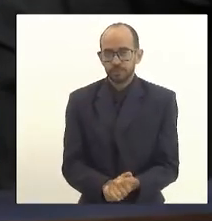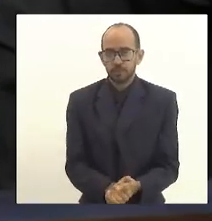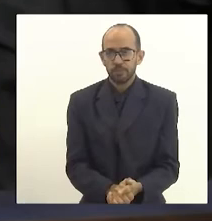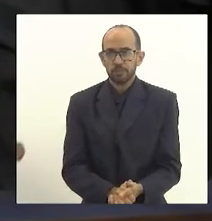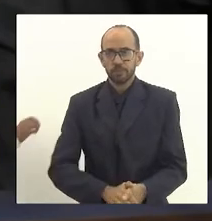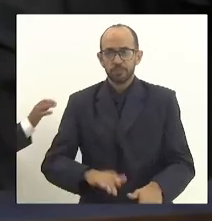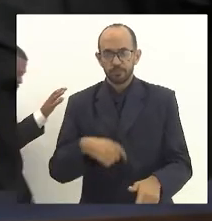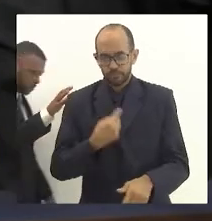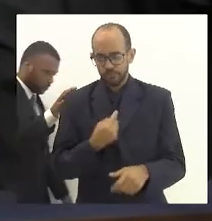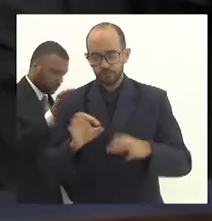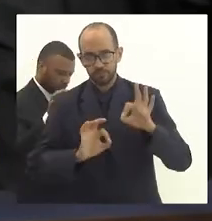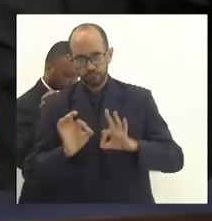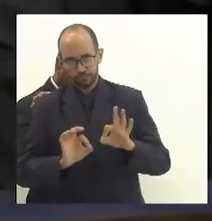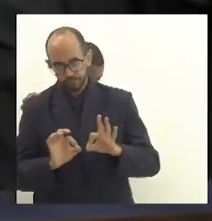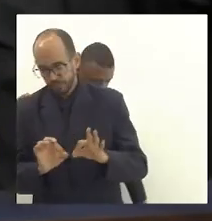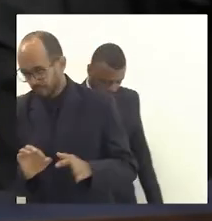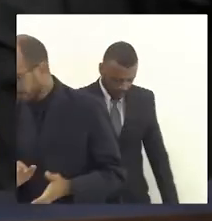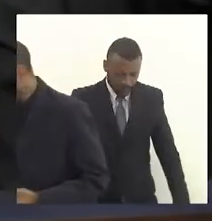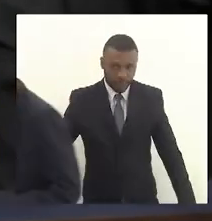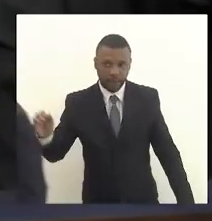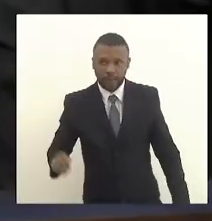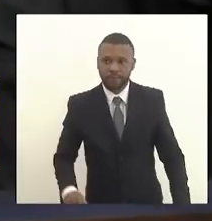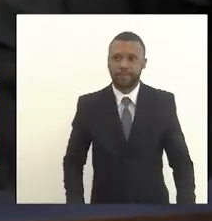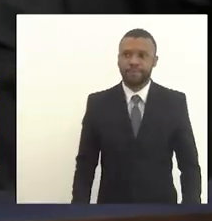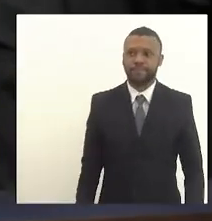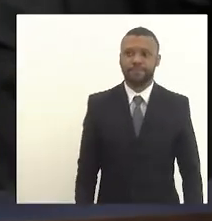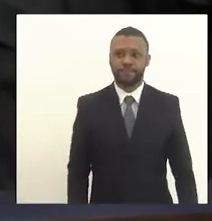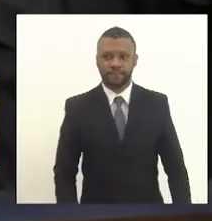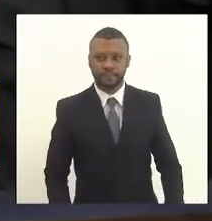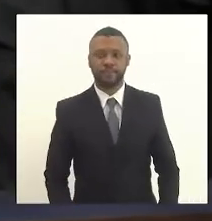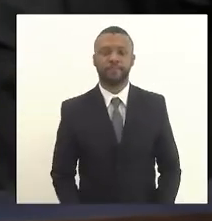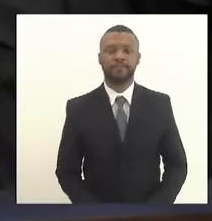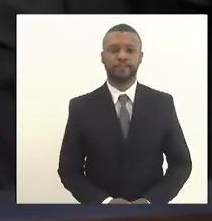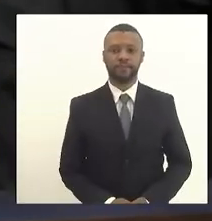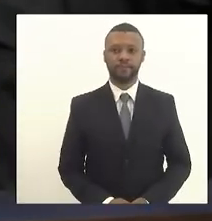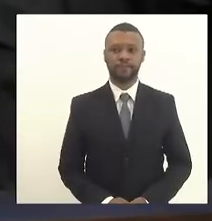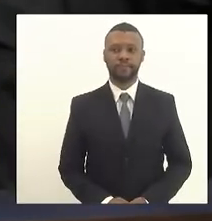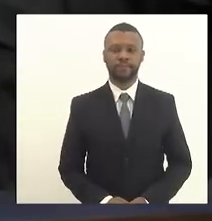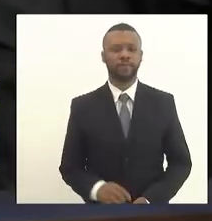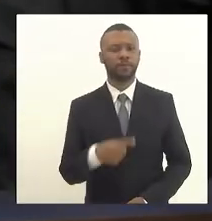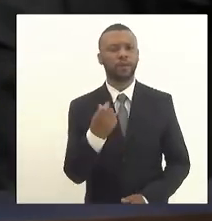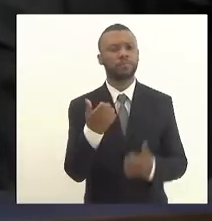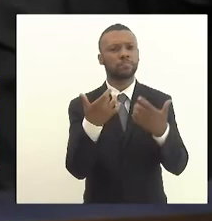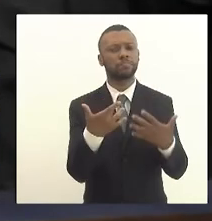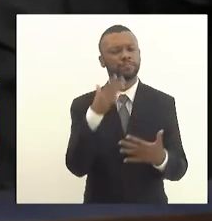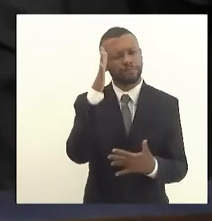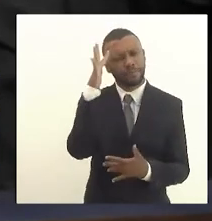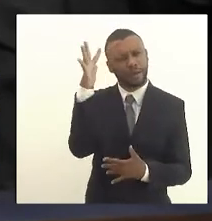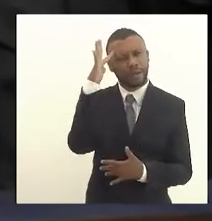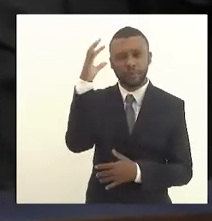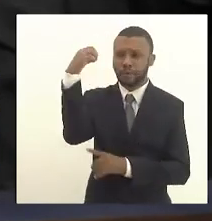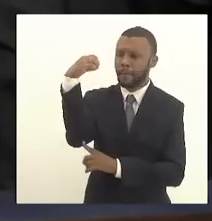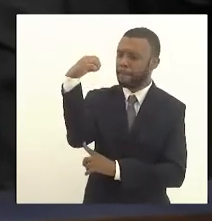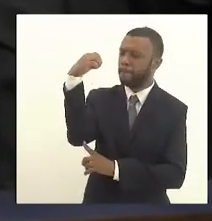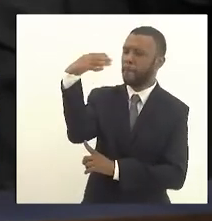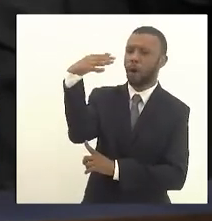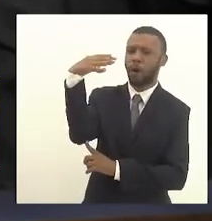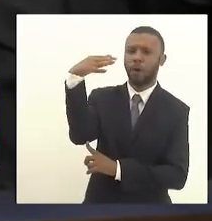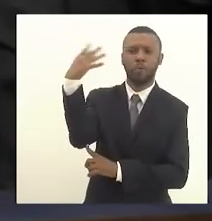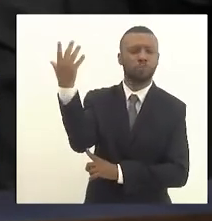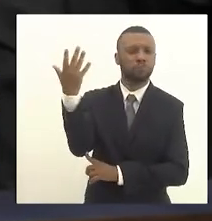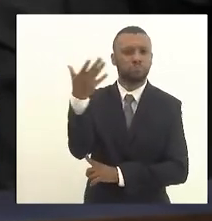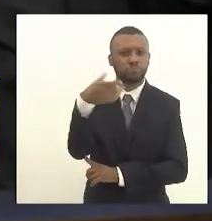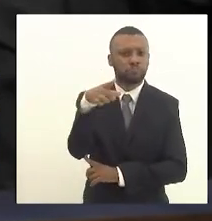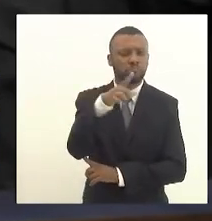E nós estamos preparados para isso. Quando a gente fala da luminária, pensem numa luminária, senhores e senhoras, como se fossem